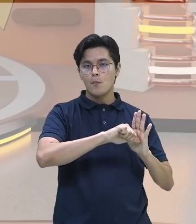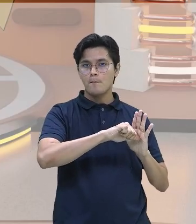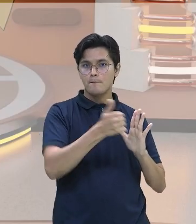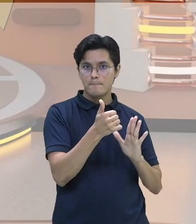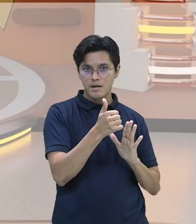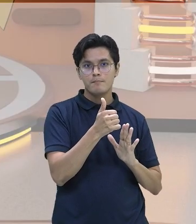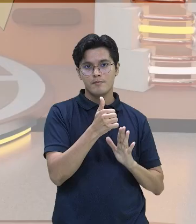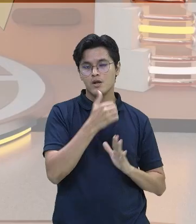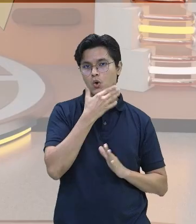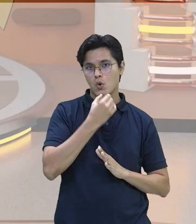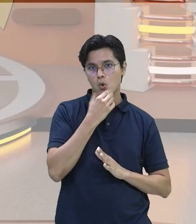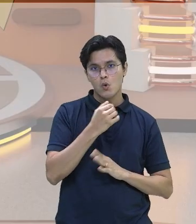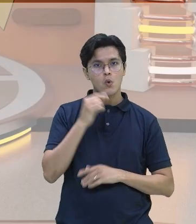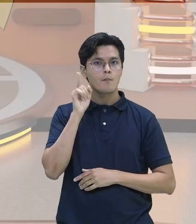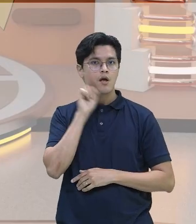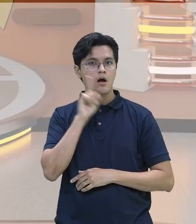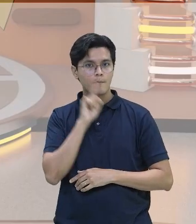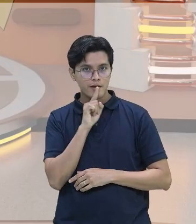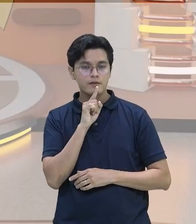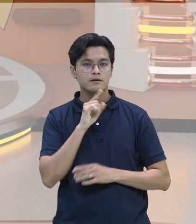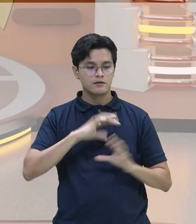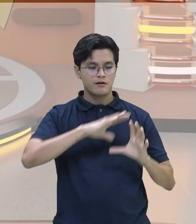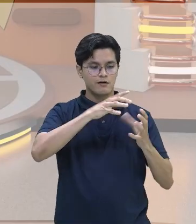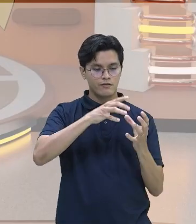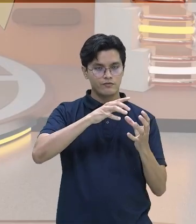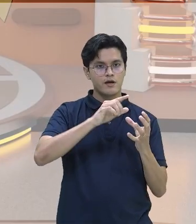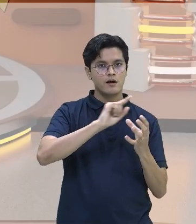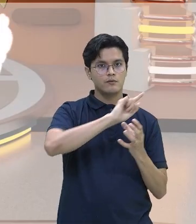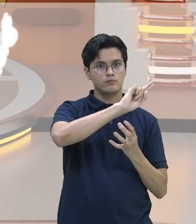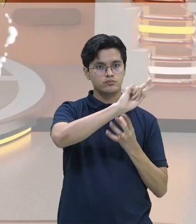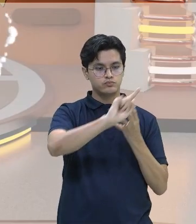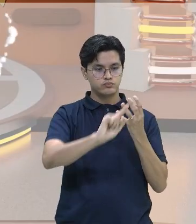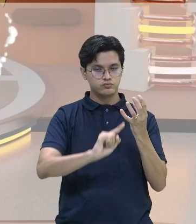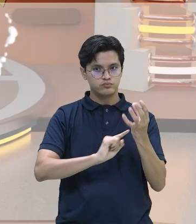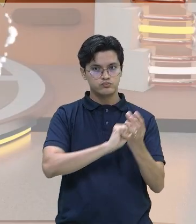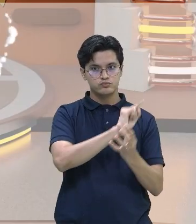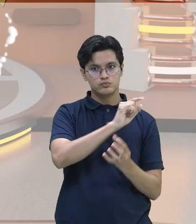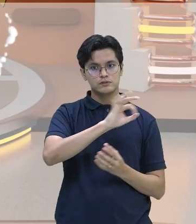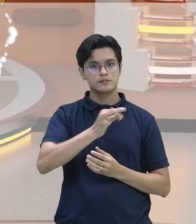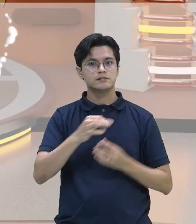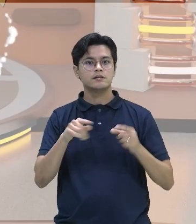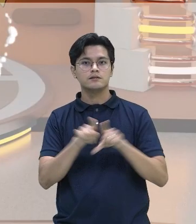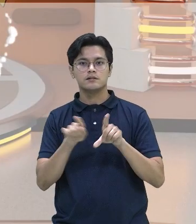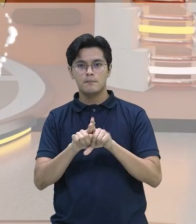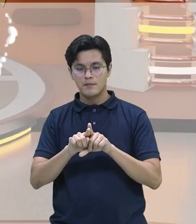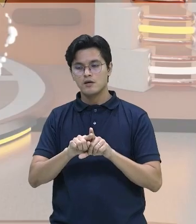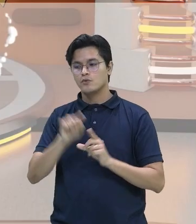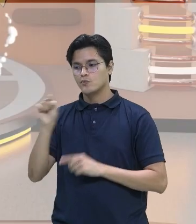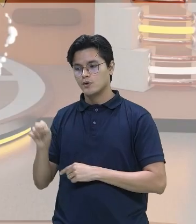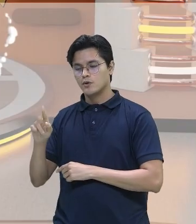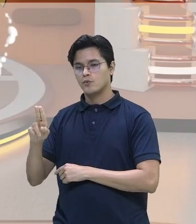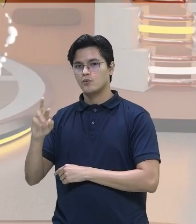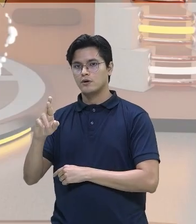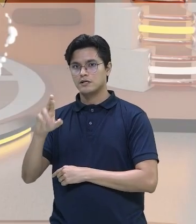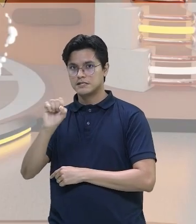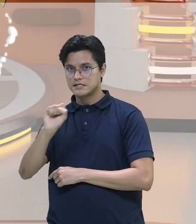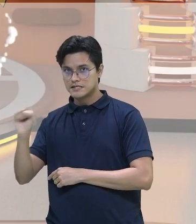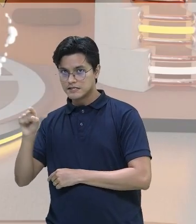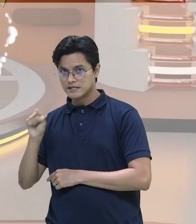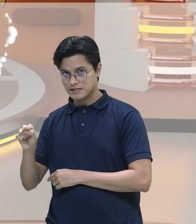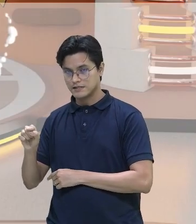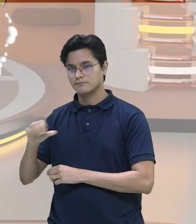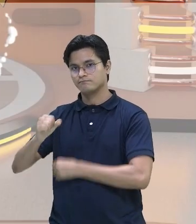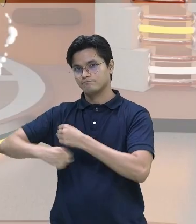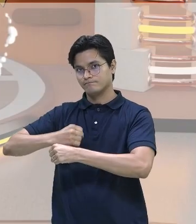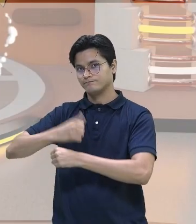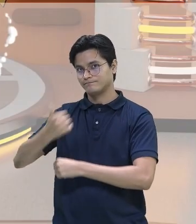missão Friendship 7, certo? Em 61, já do lado soviético, né, Yuri Gagarin, ele se